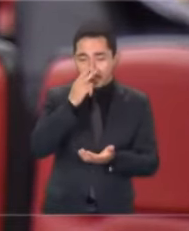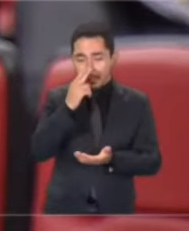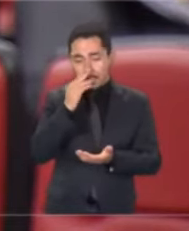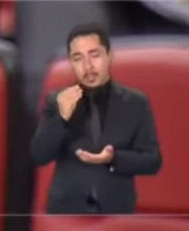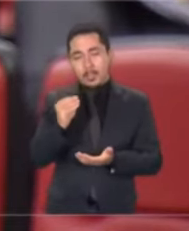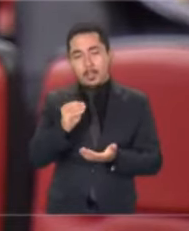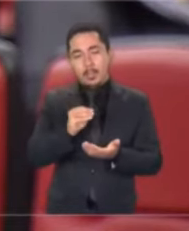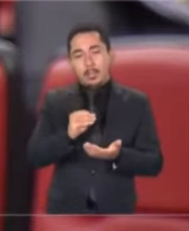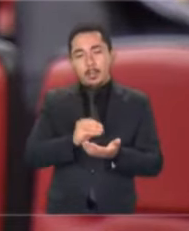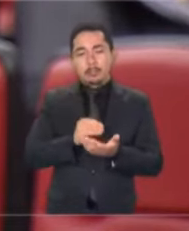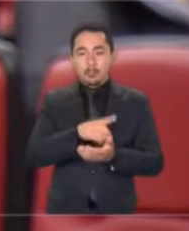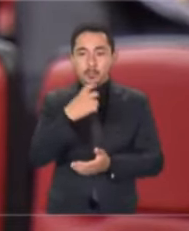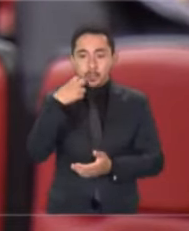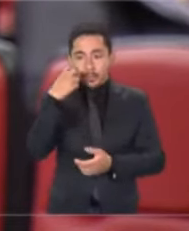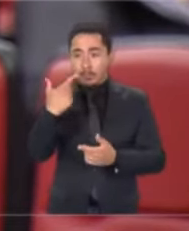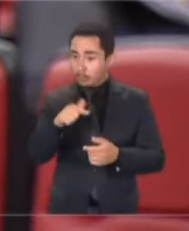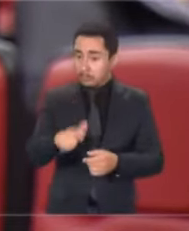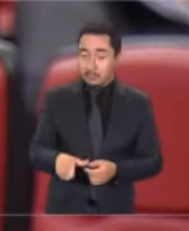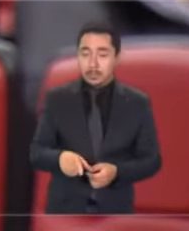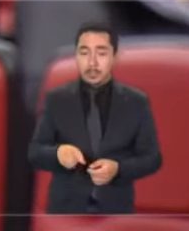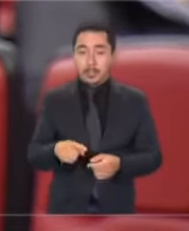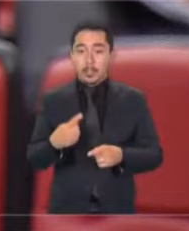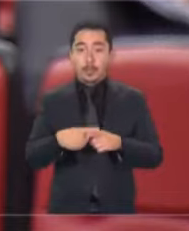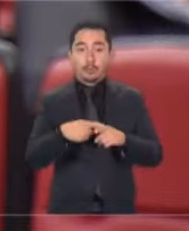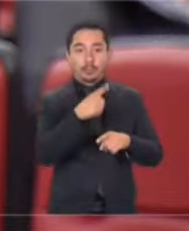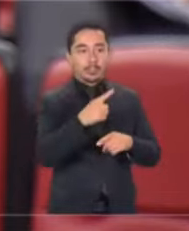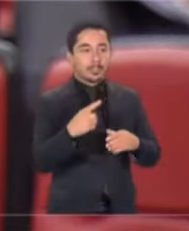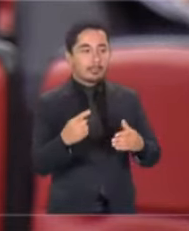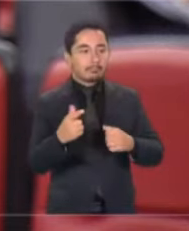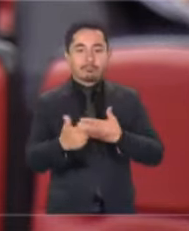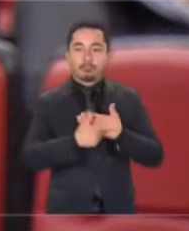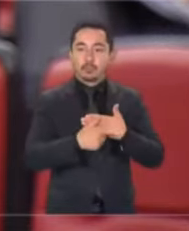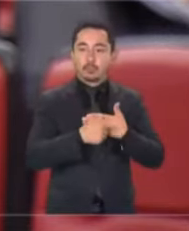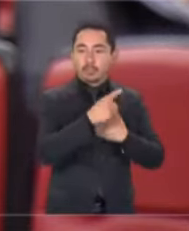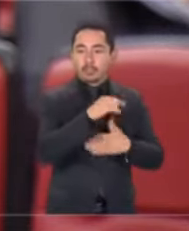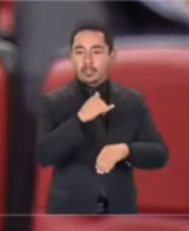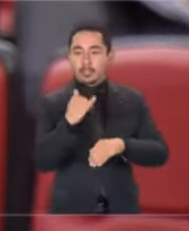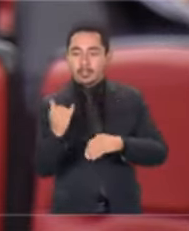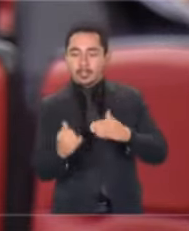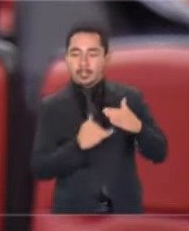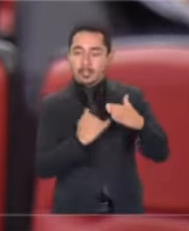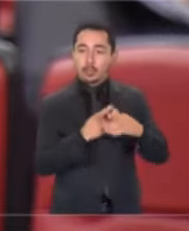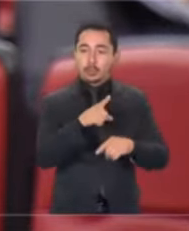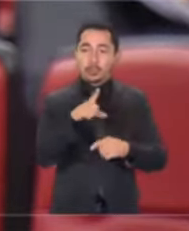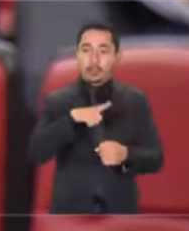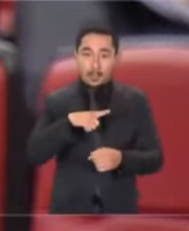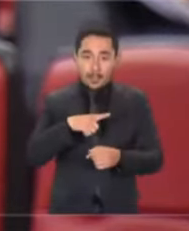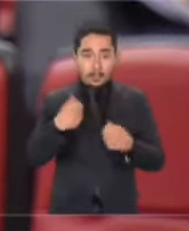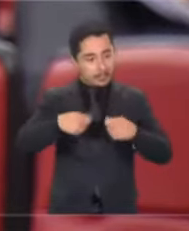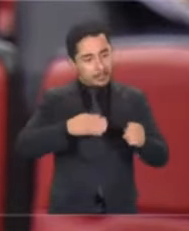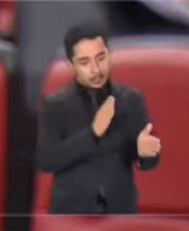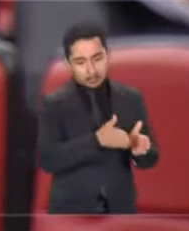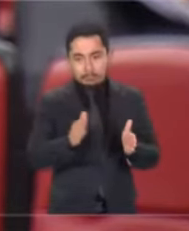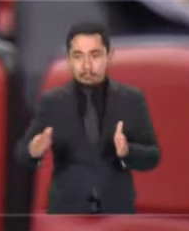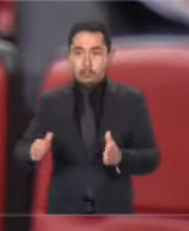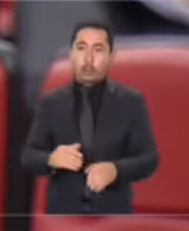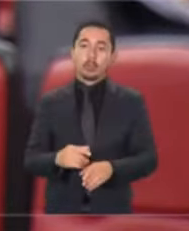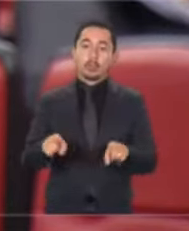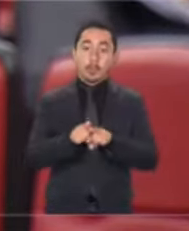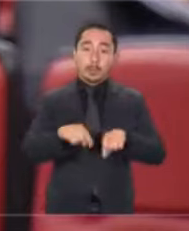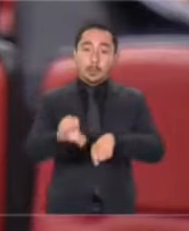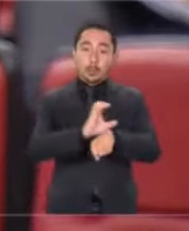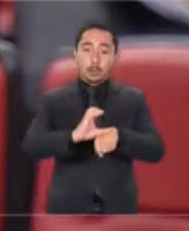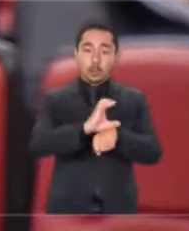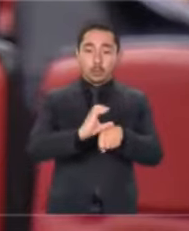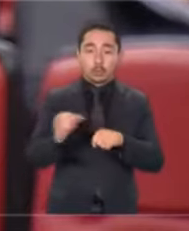de que foi objeto nos últimos anos, compreendendo o papel institucional que foi completamente essencial para a manutenção da ordem constitucional de 88,